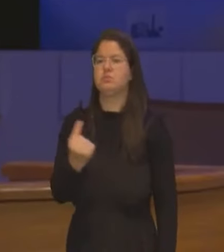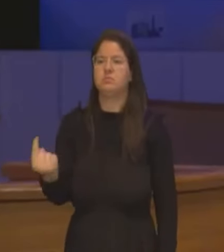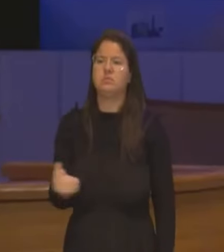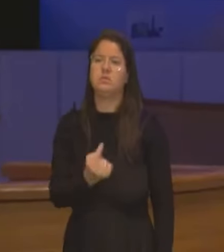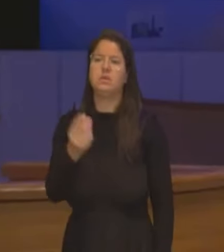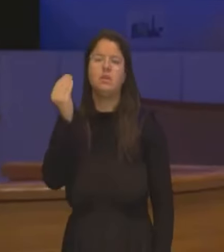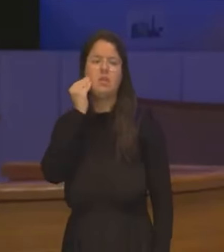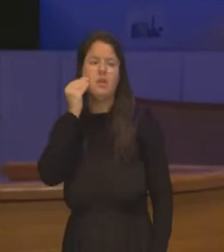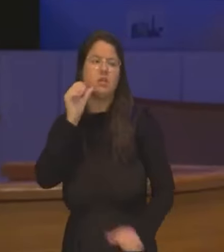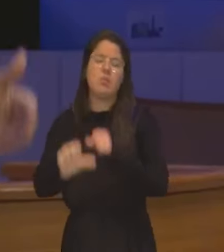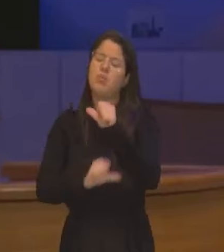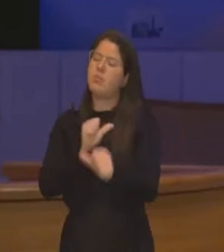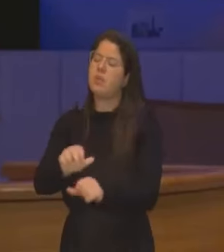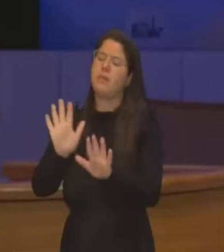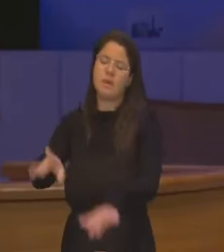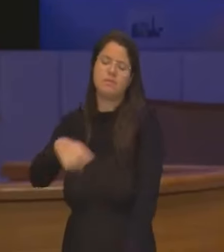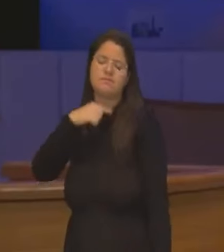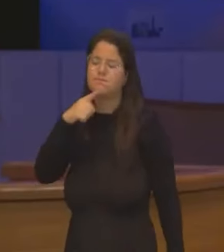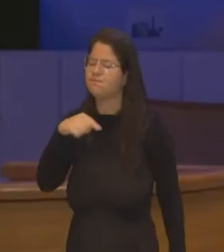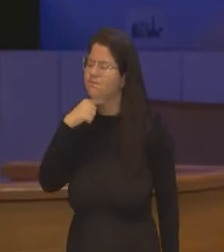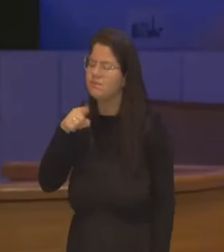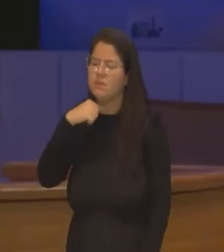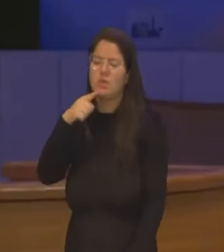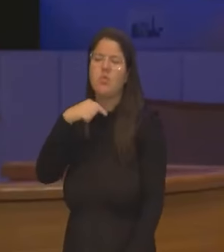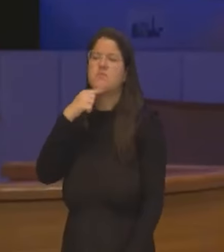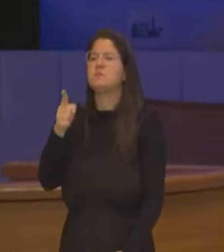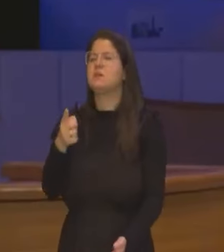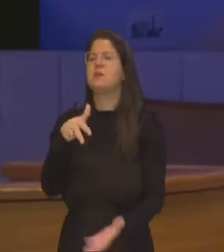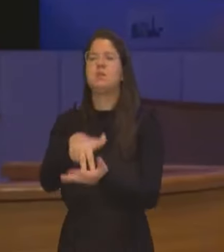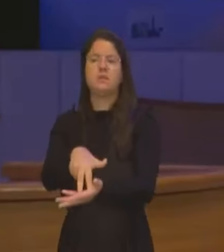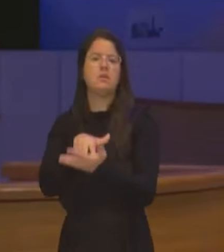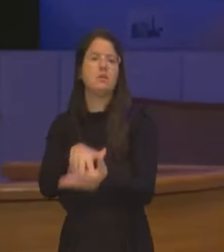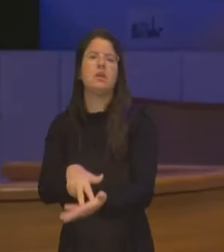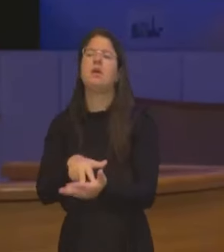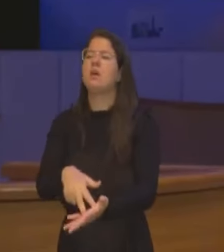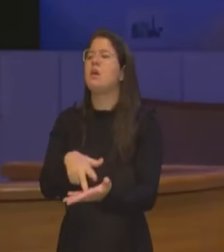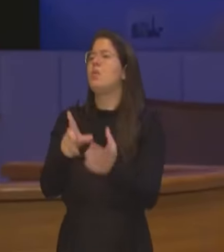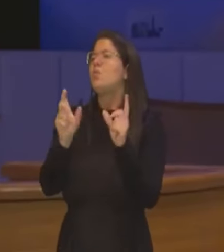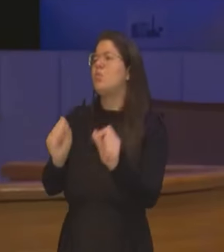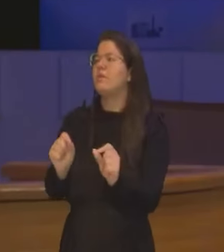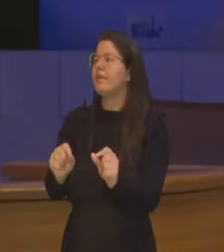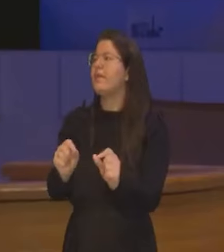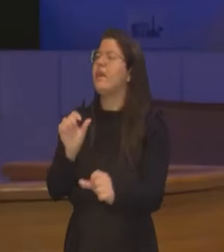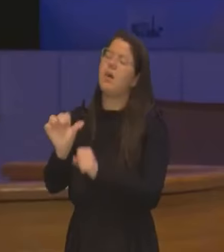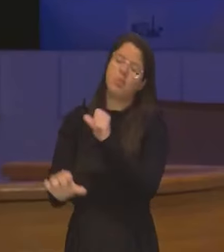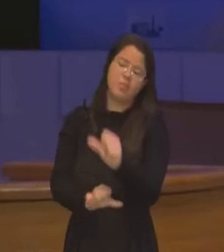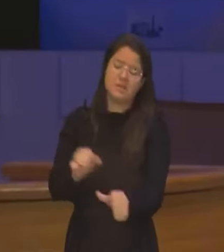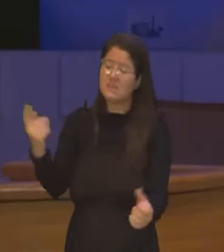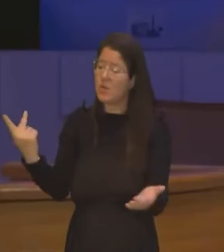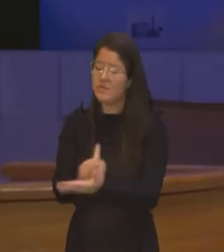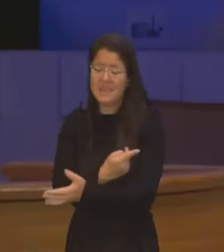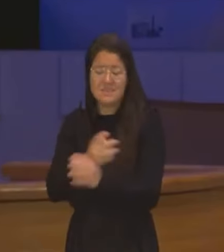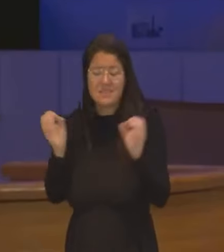Tentam mudar, mas não conseguem se sustentar. Tentam prometer, mas a mudança não vem.